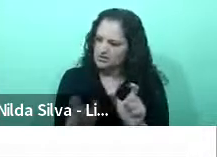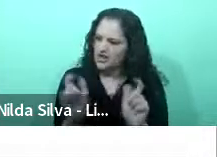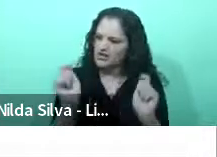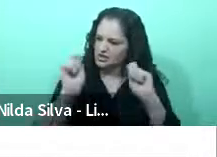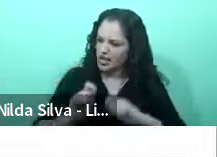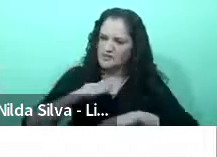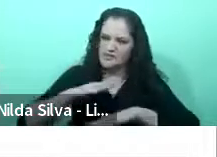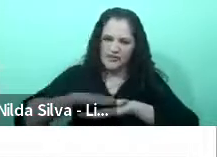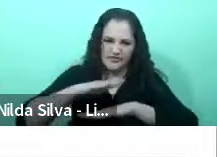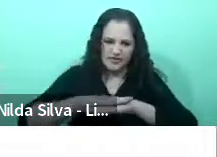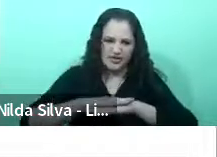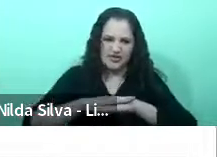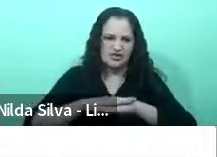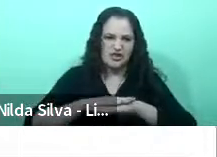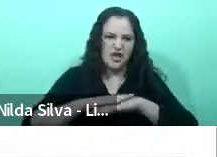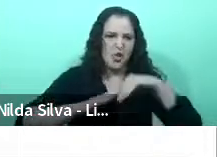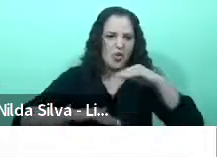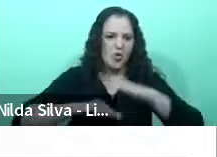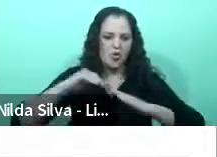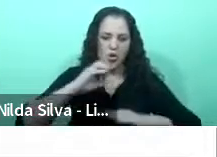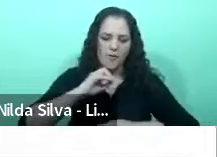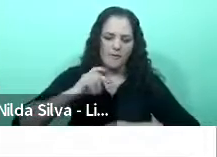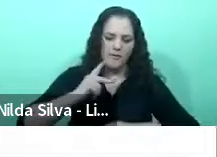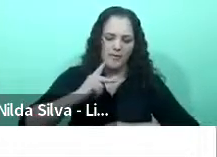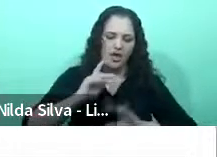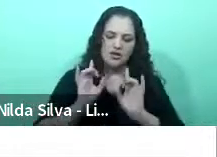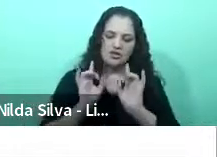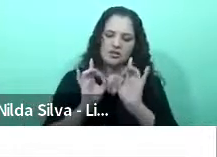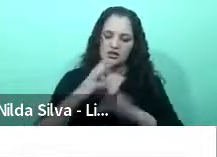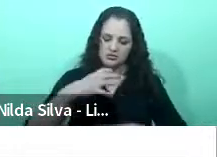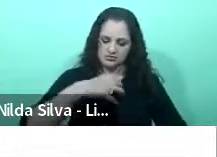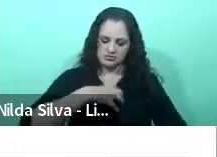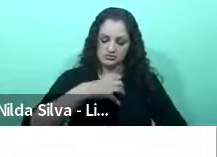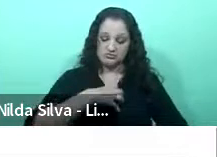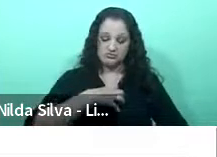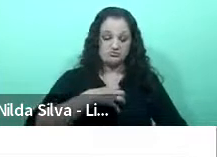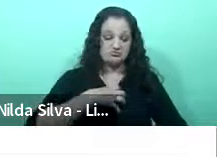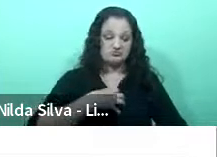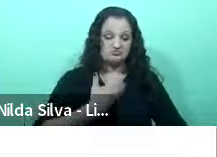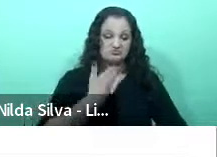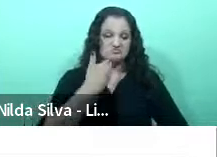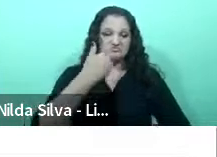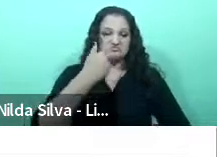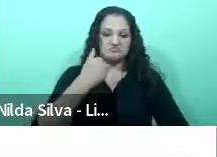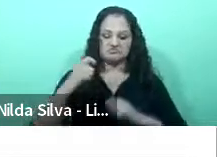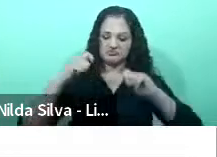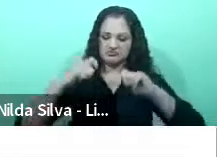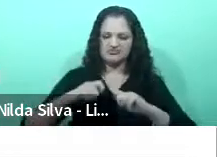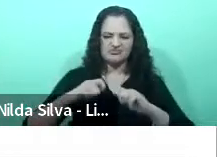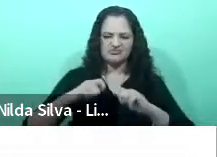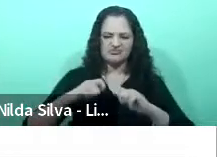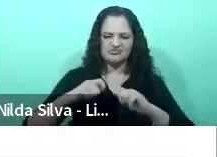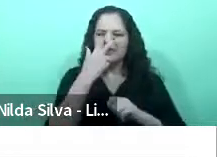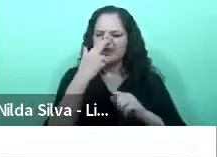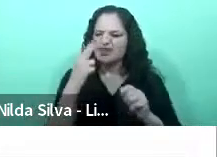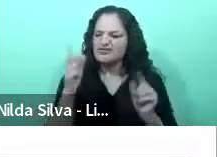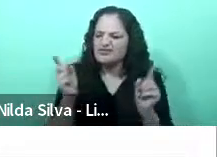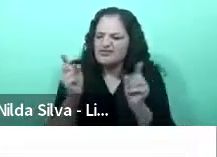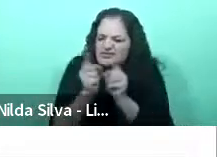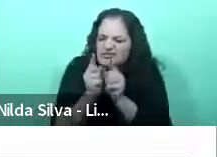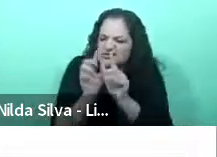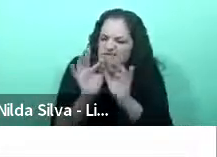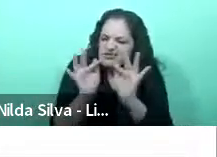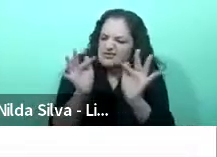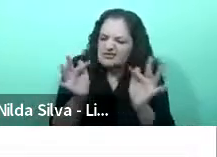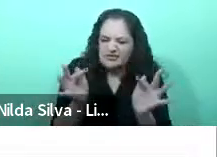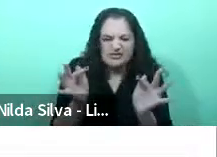operações técnicas da melhor maneira possível. Então, essa simplificação, ela se refere na